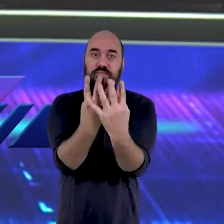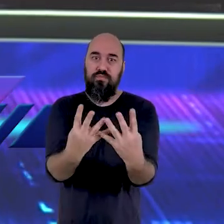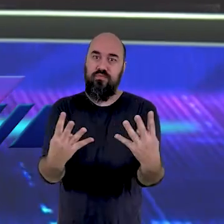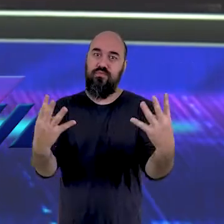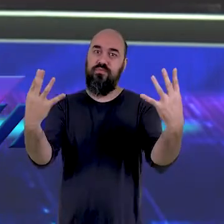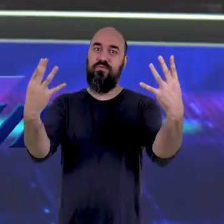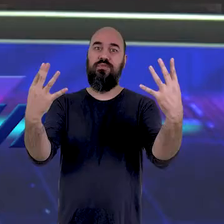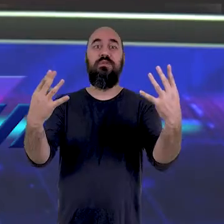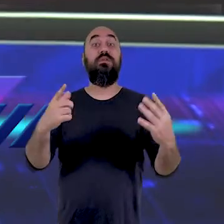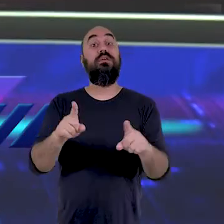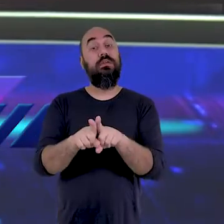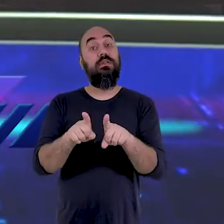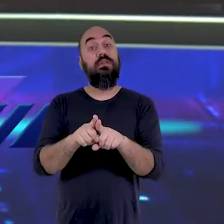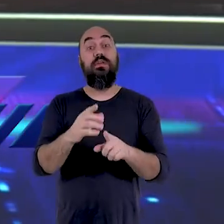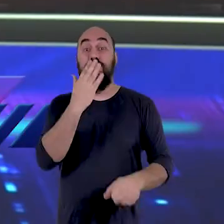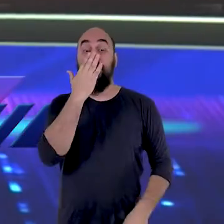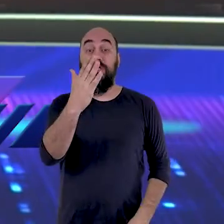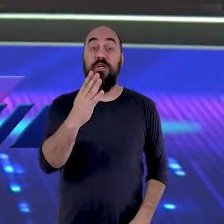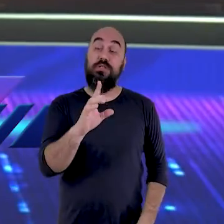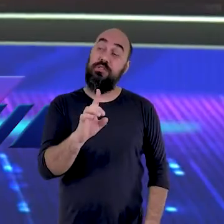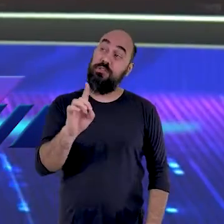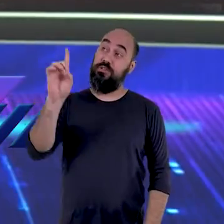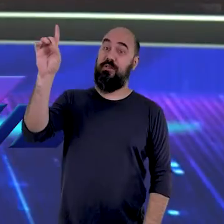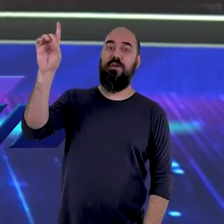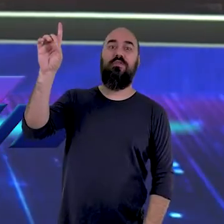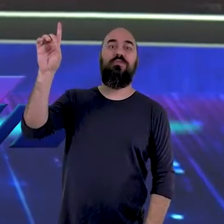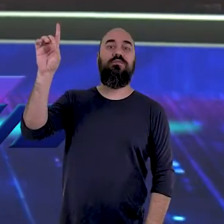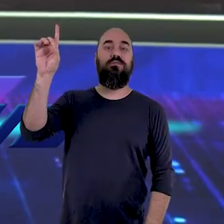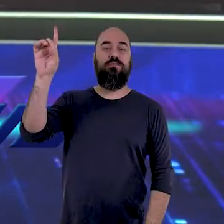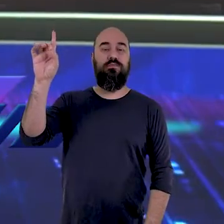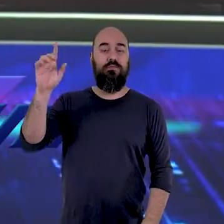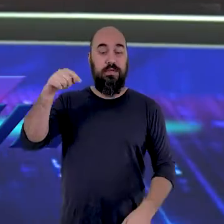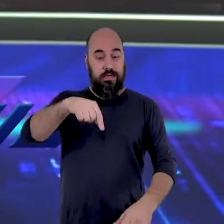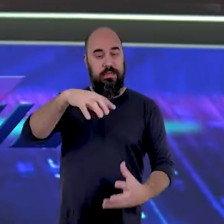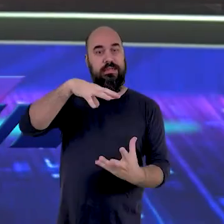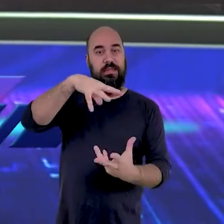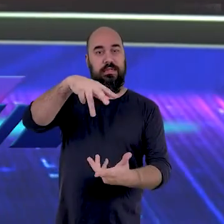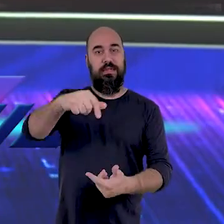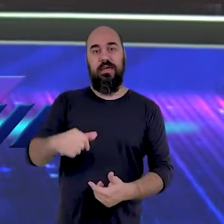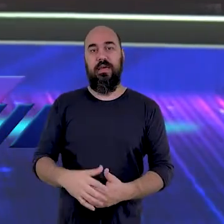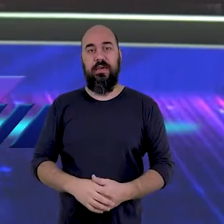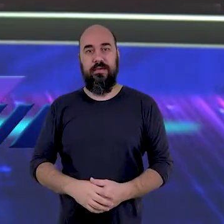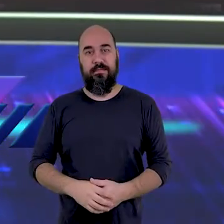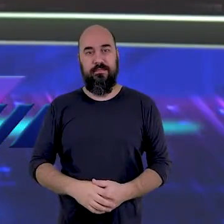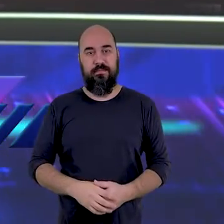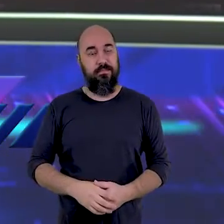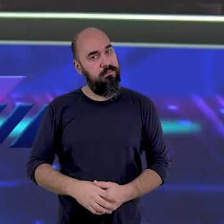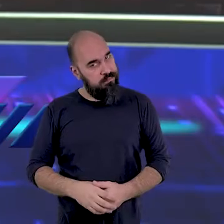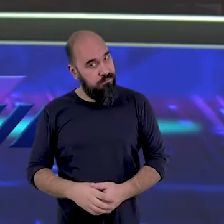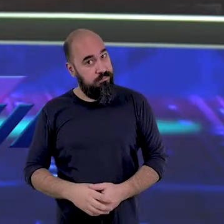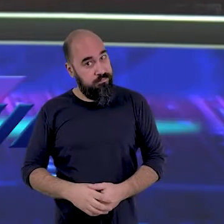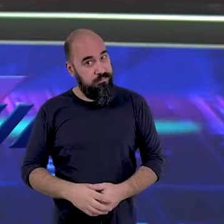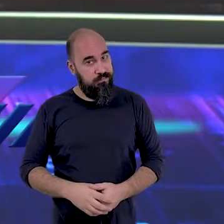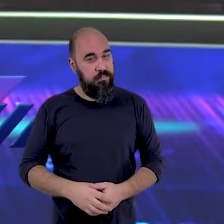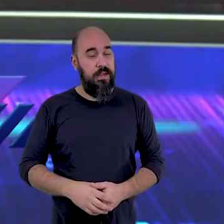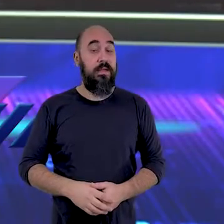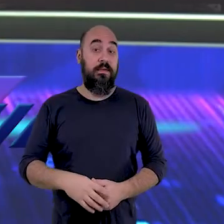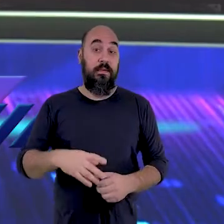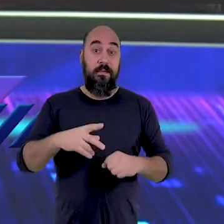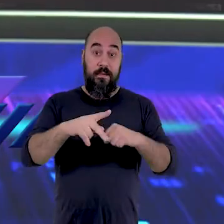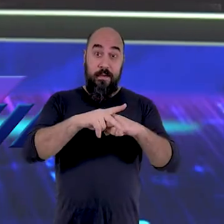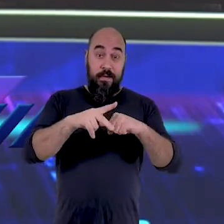Senhor da terra. Esta é a Bíblia. Pedro diz que a Bíblia é